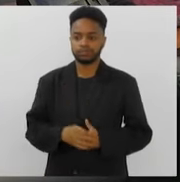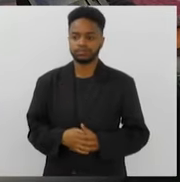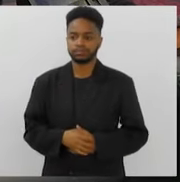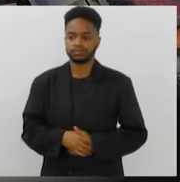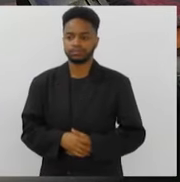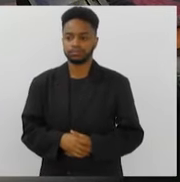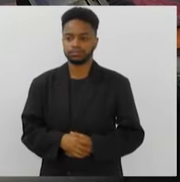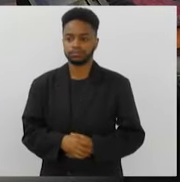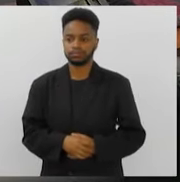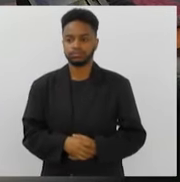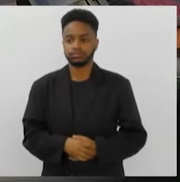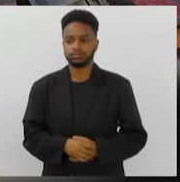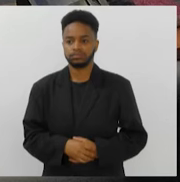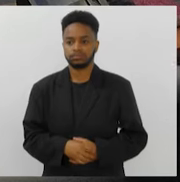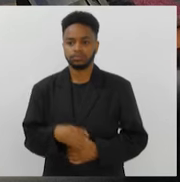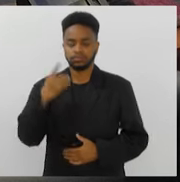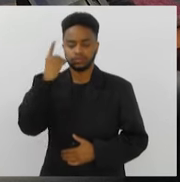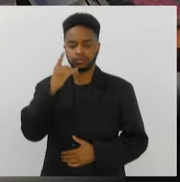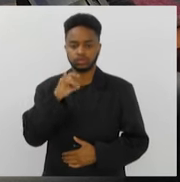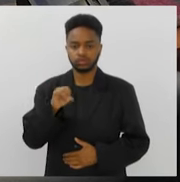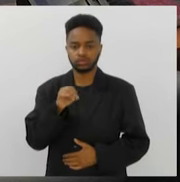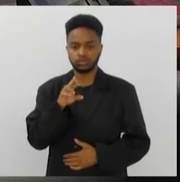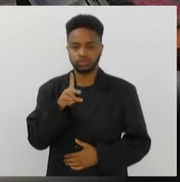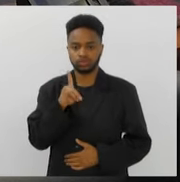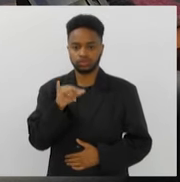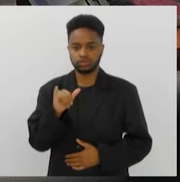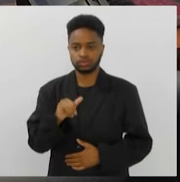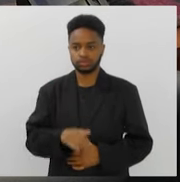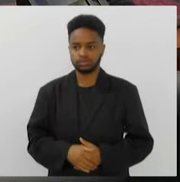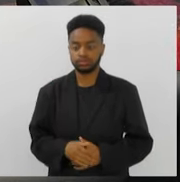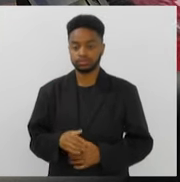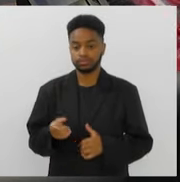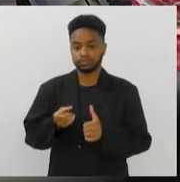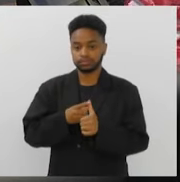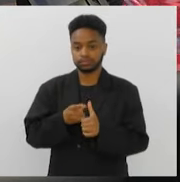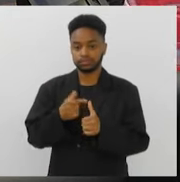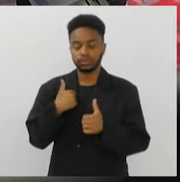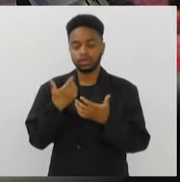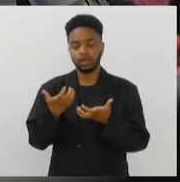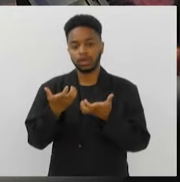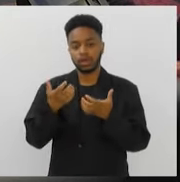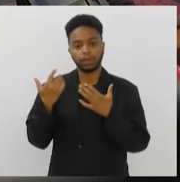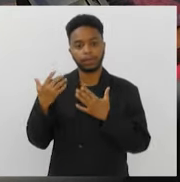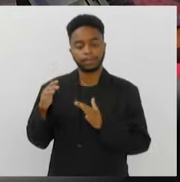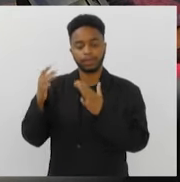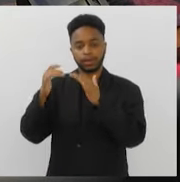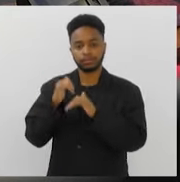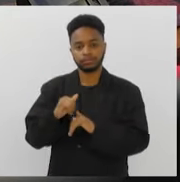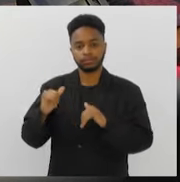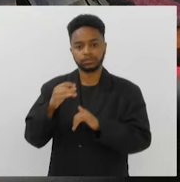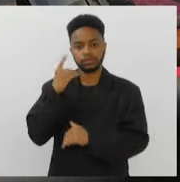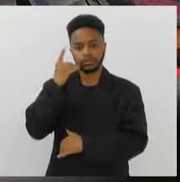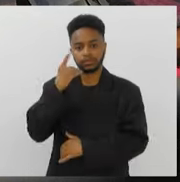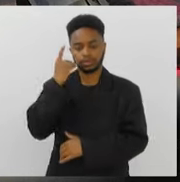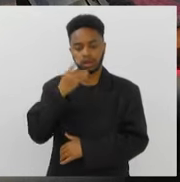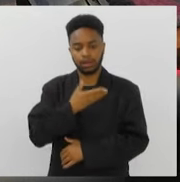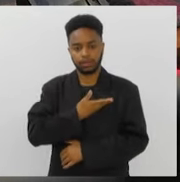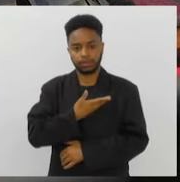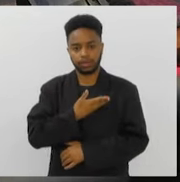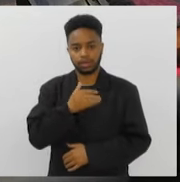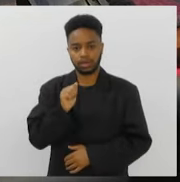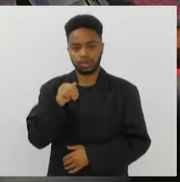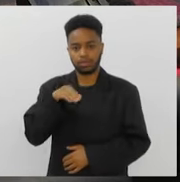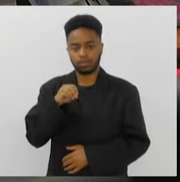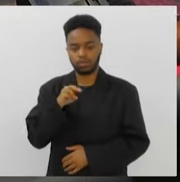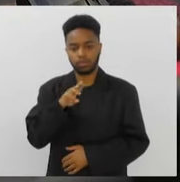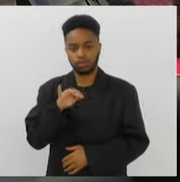declarar voto. Jordi, por favor. Em primeiro lugar, eu queria parabenizar o deputado e nobre amigo Rodrigo